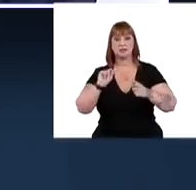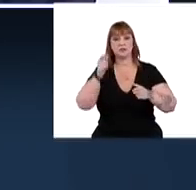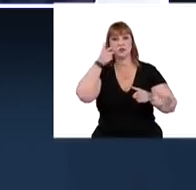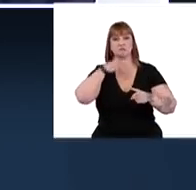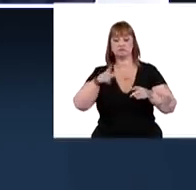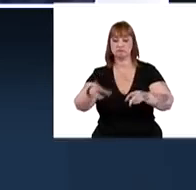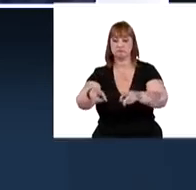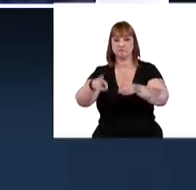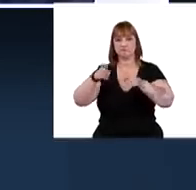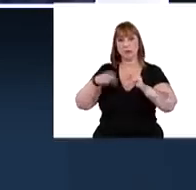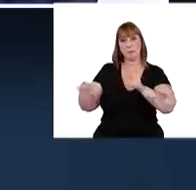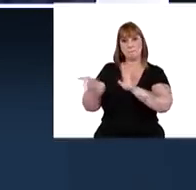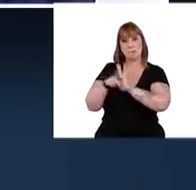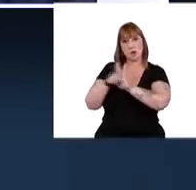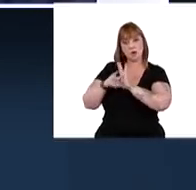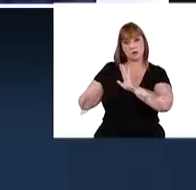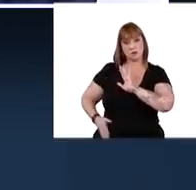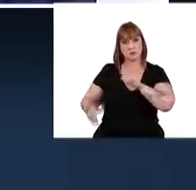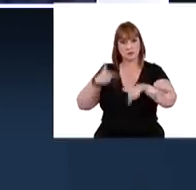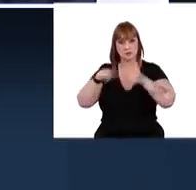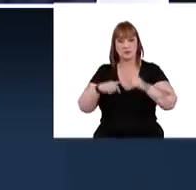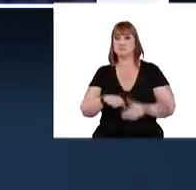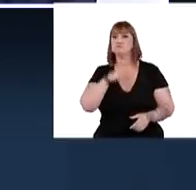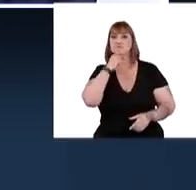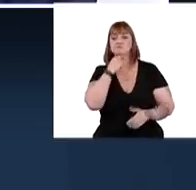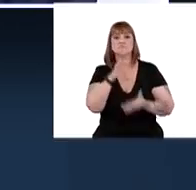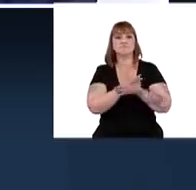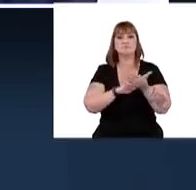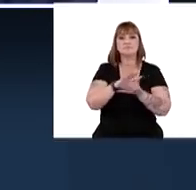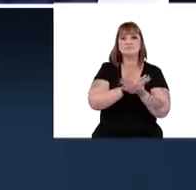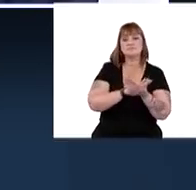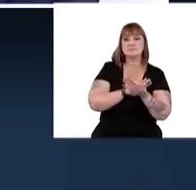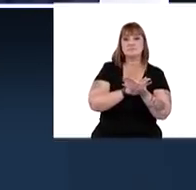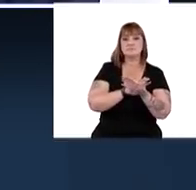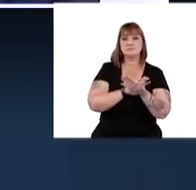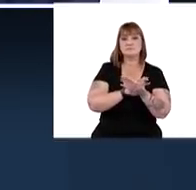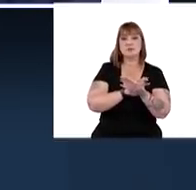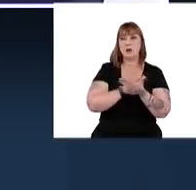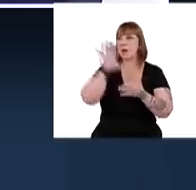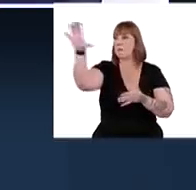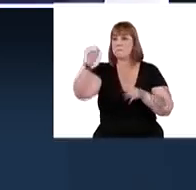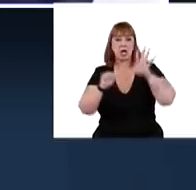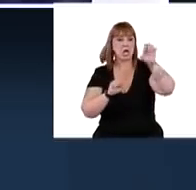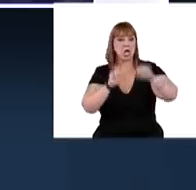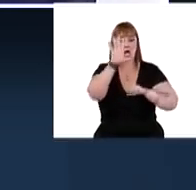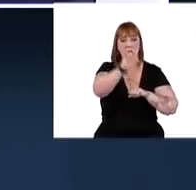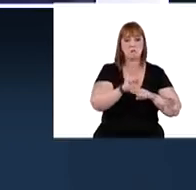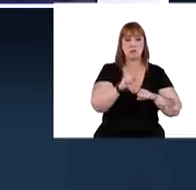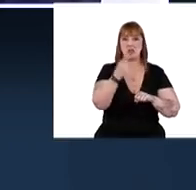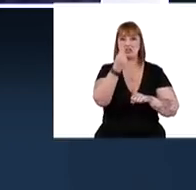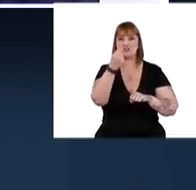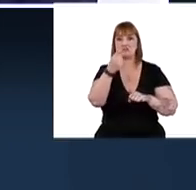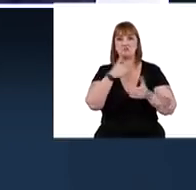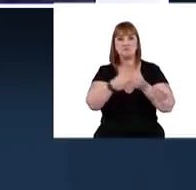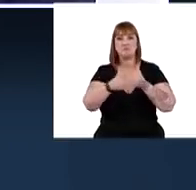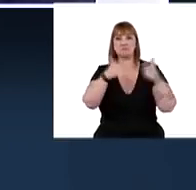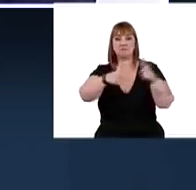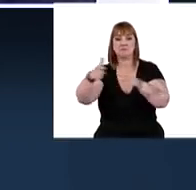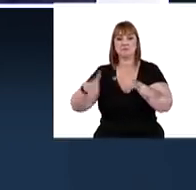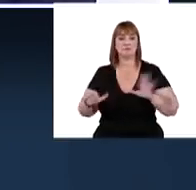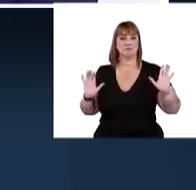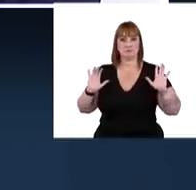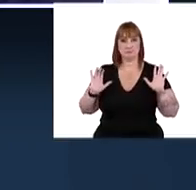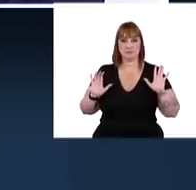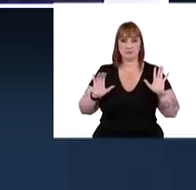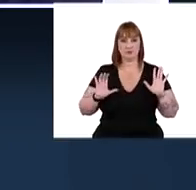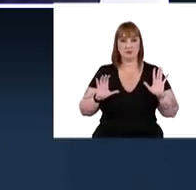arrecadar do seu bolso. Portanto, não existe essa história do Estado tirar dinheiro na lua ou em cima da árvore, né? Ele gasta o